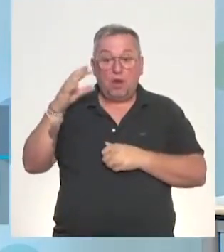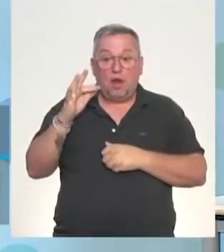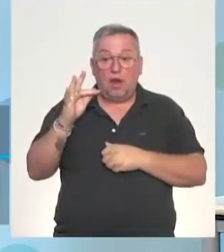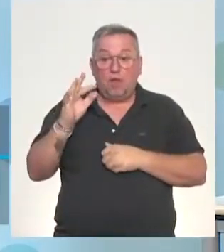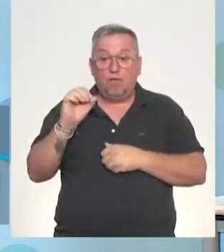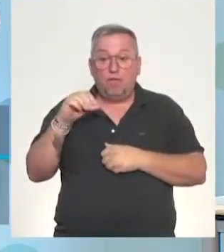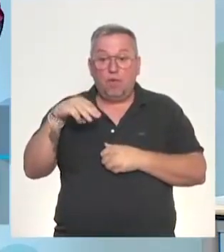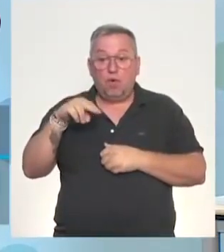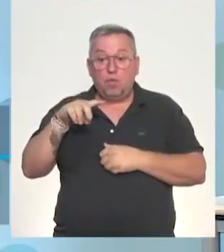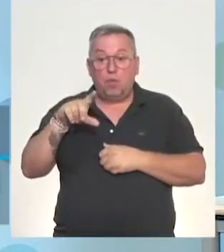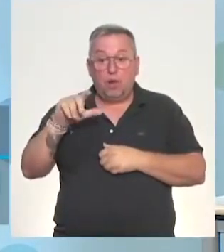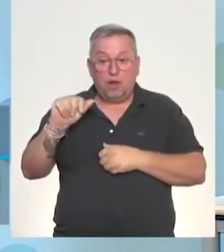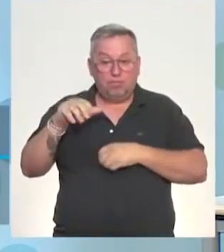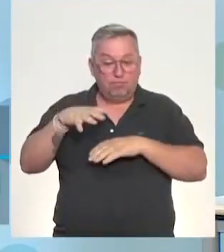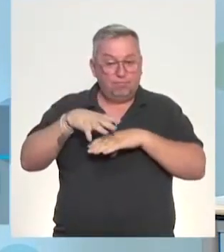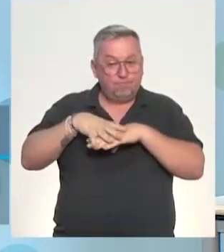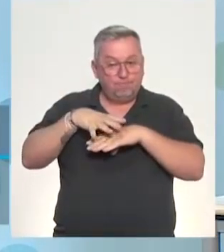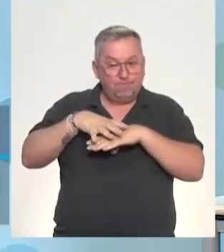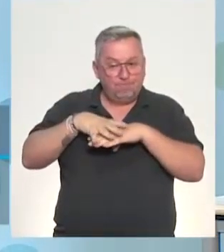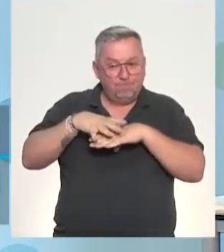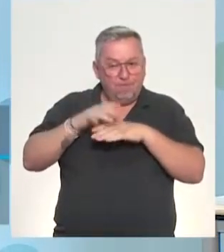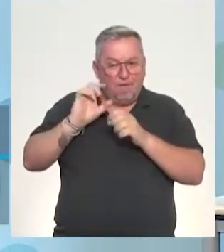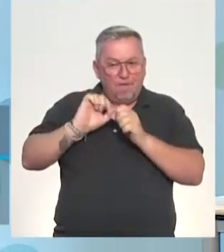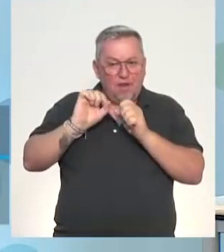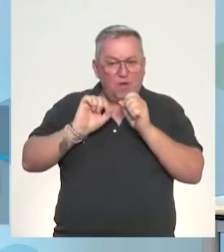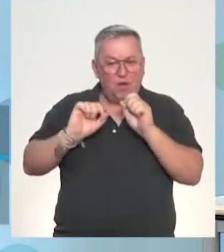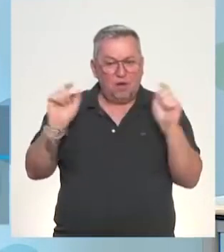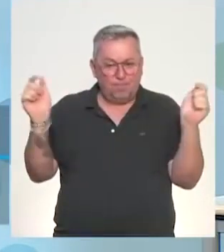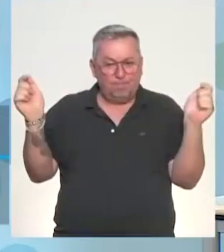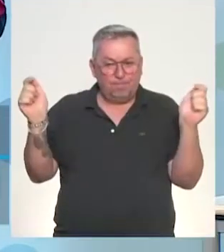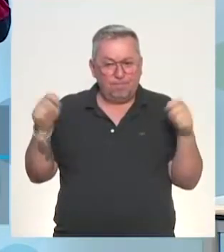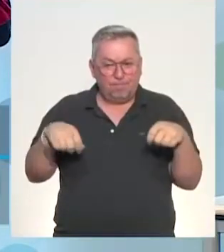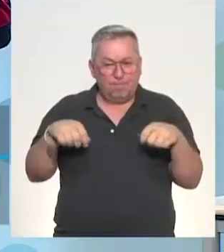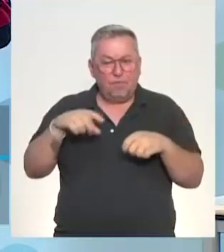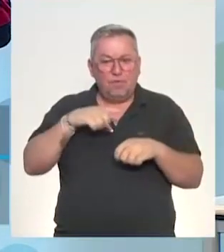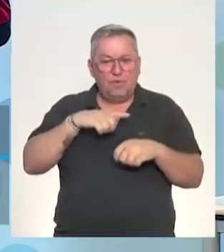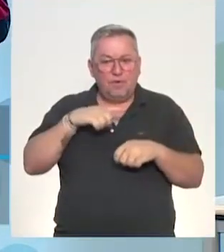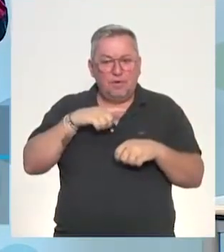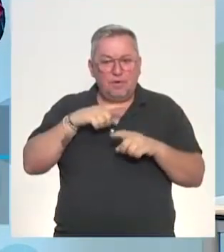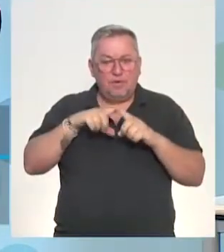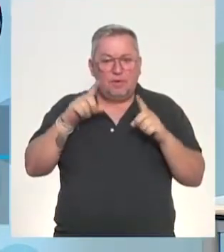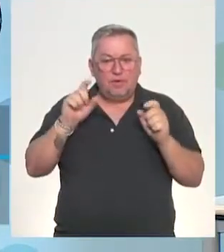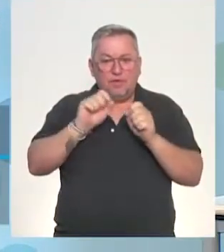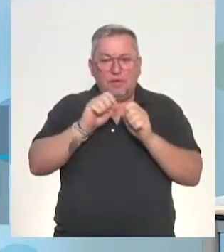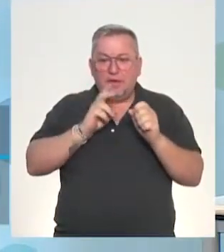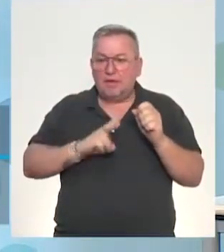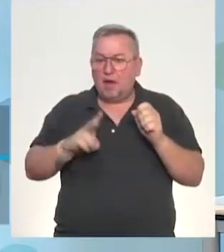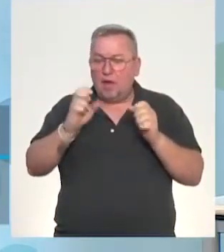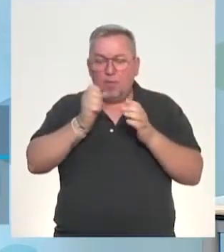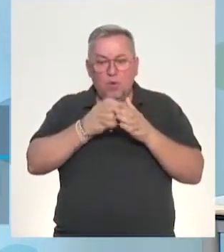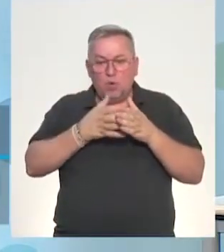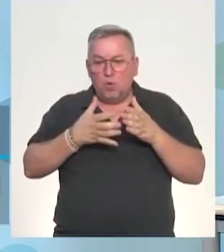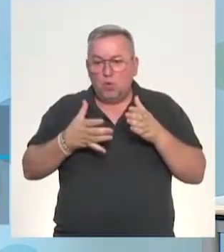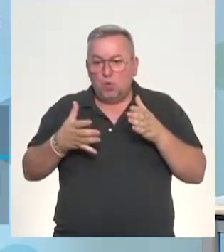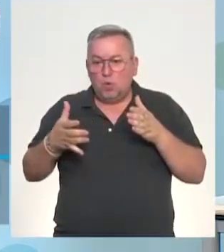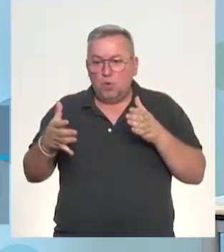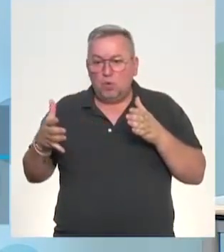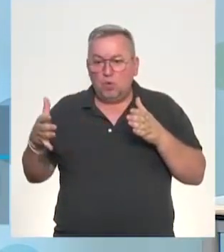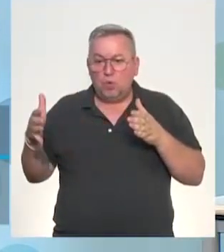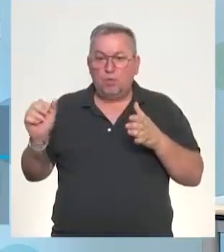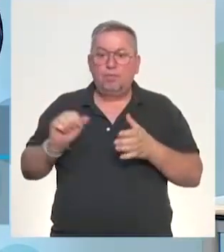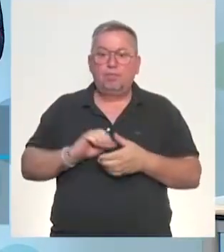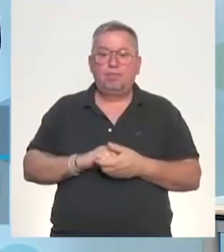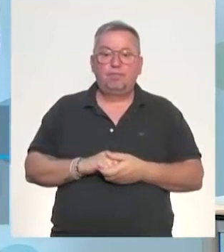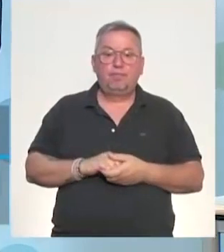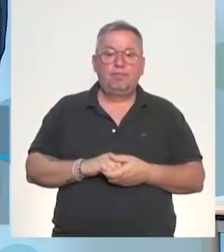uma lei de formação que determina o quê? A capacidade que a gente tem de generalizar sempre termos